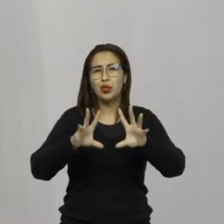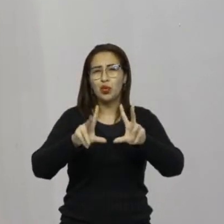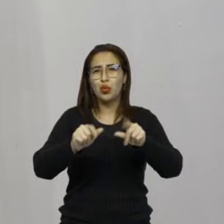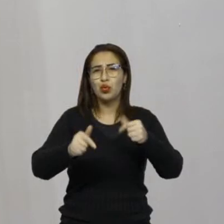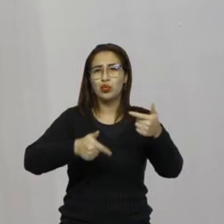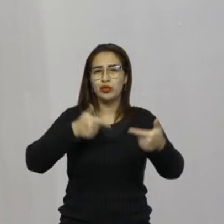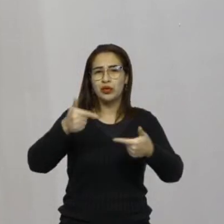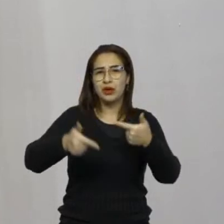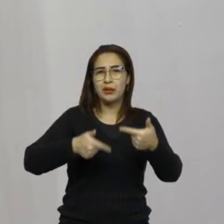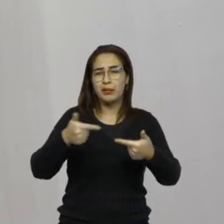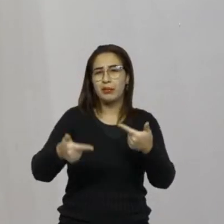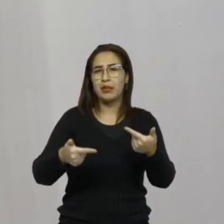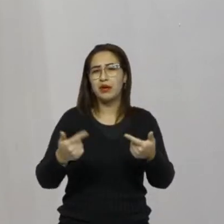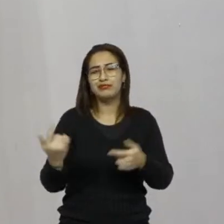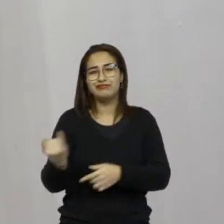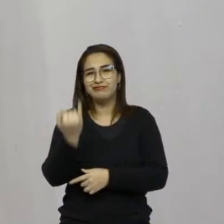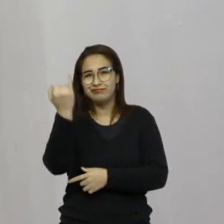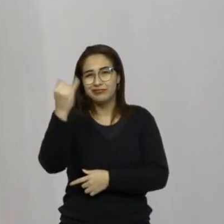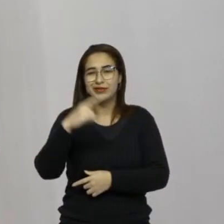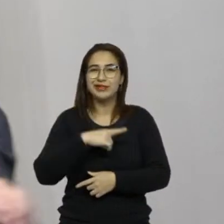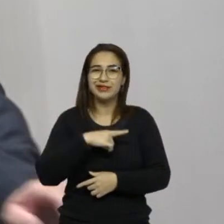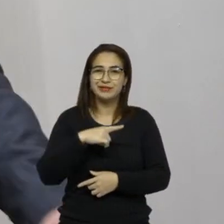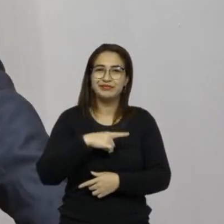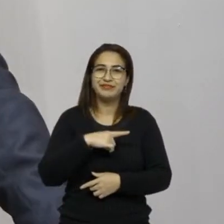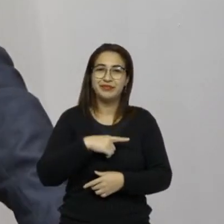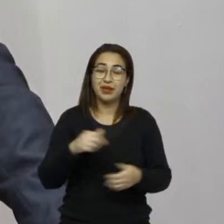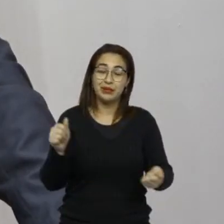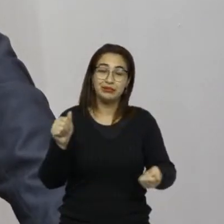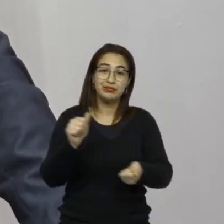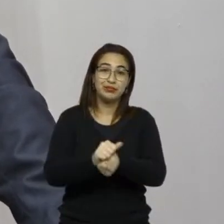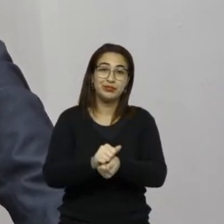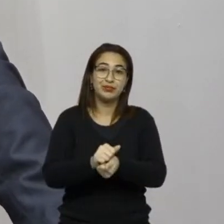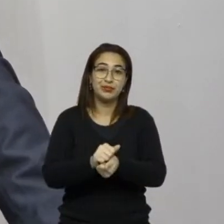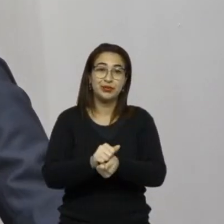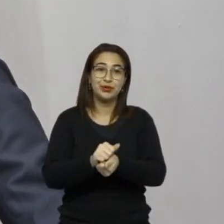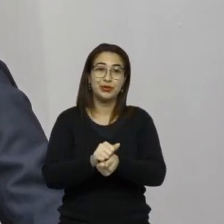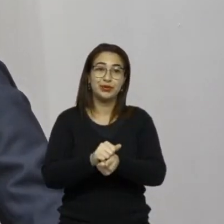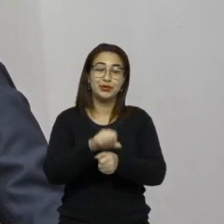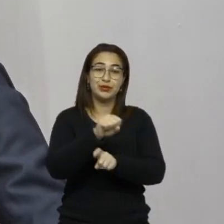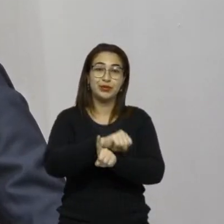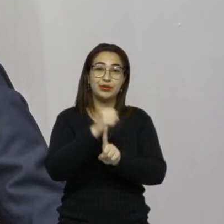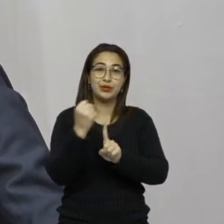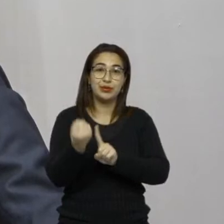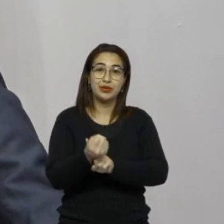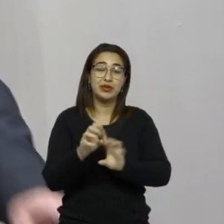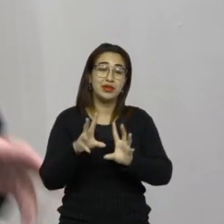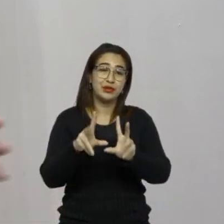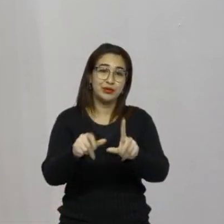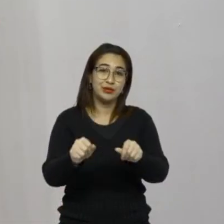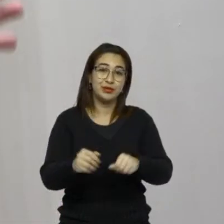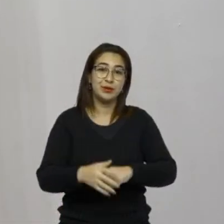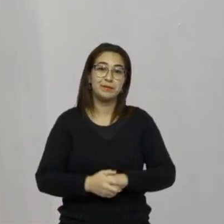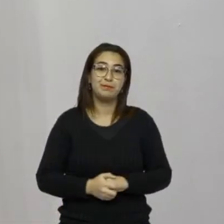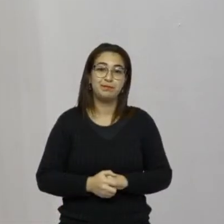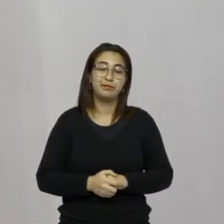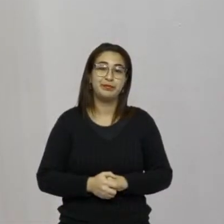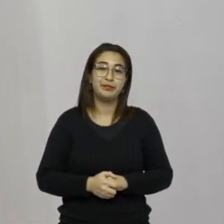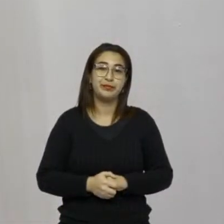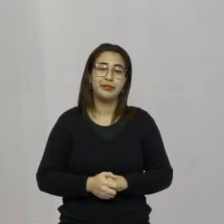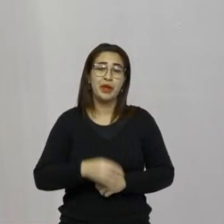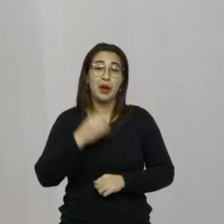trabalho importante que é realizado junto à nossa sociedade como um todo. Eu gostaria de